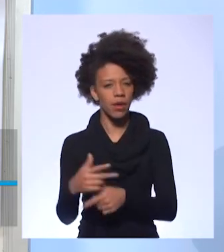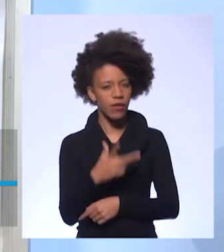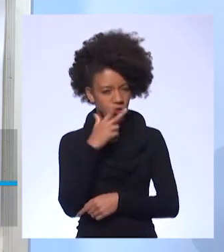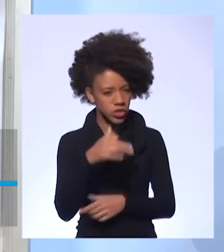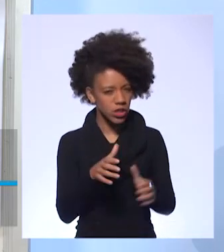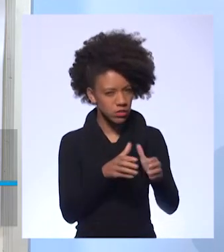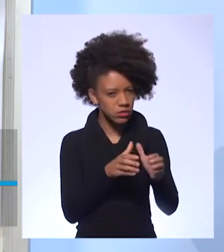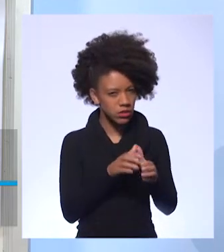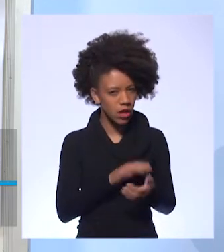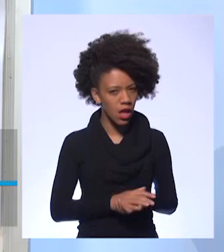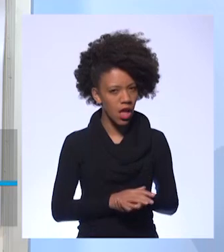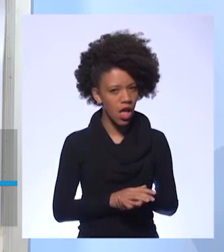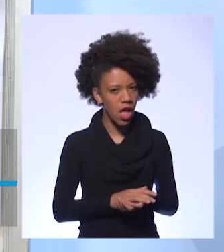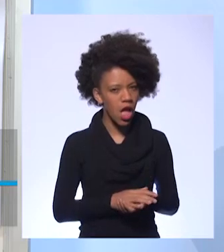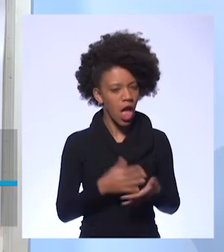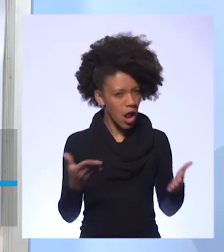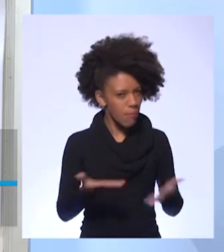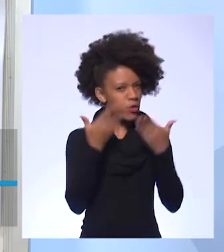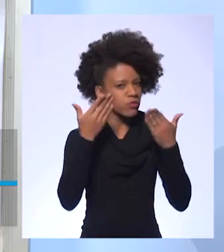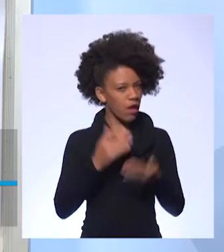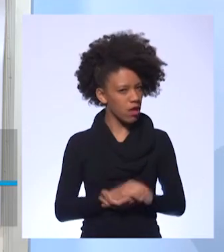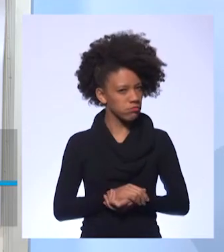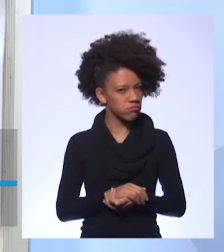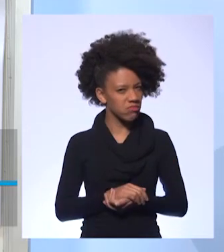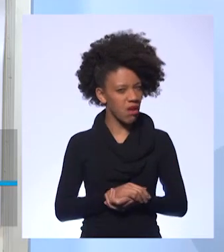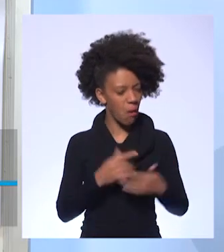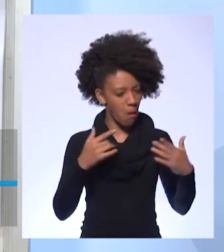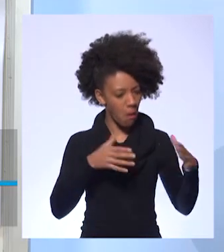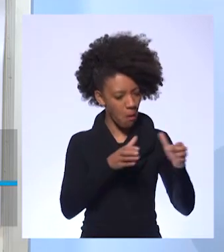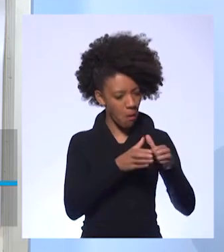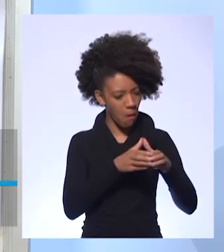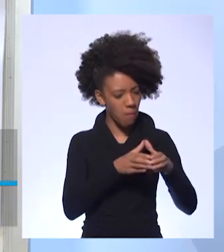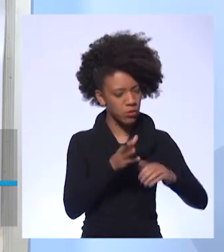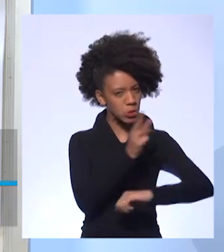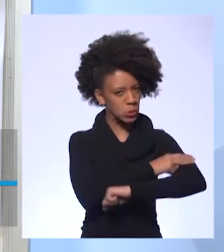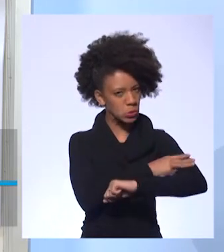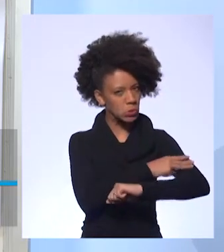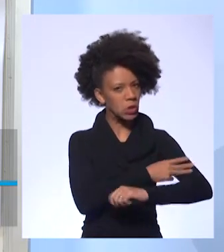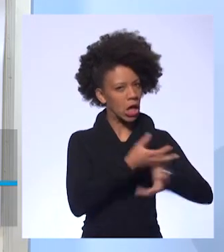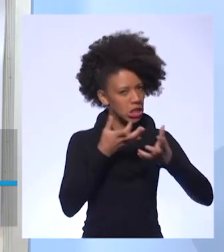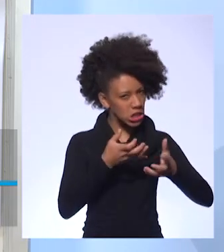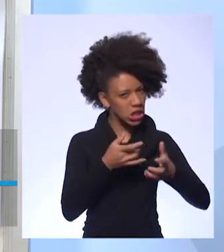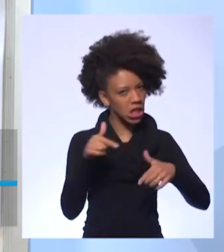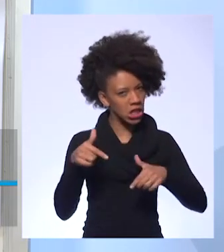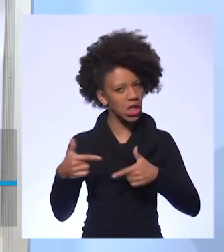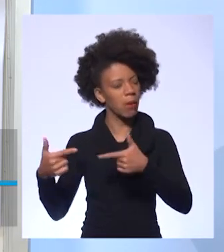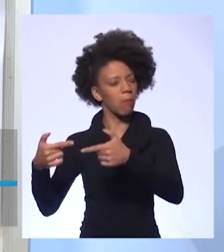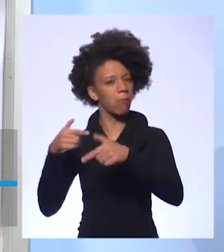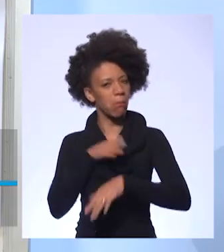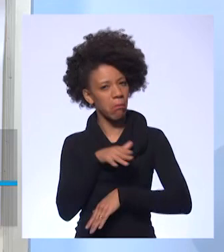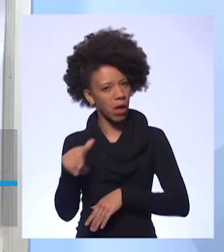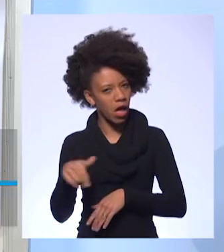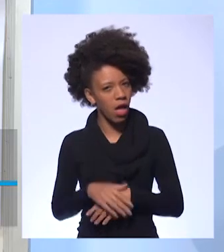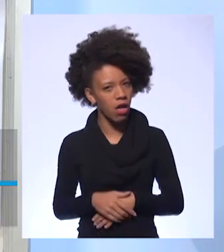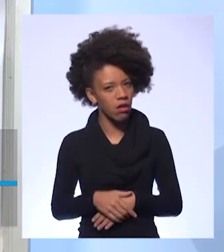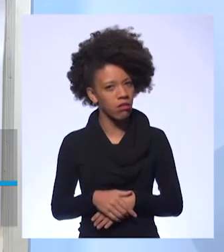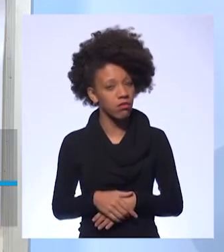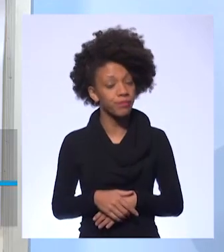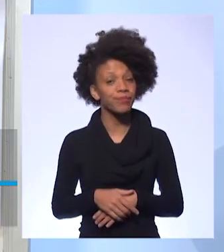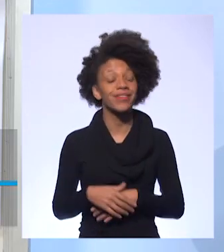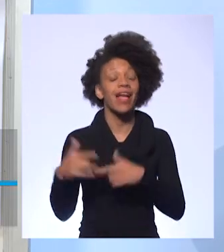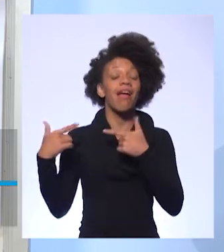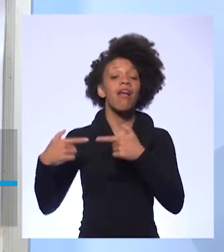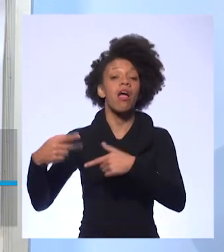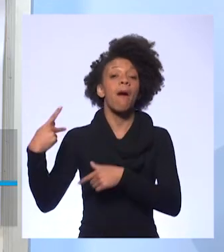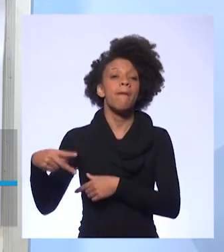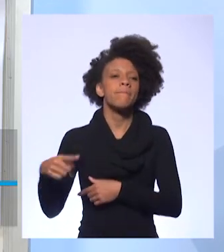brasileiro era um exército motivado o exército um exército que realmente queria estar naquela guerra EA guerra do